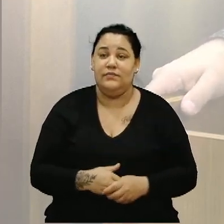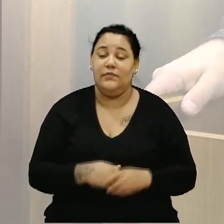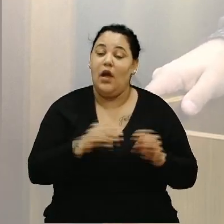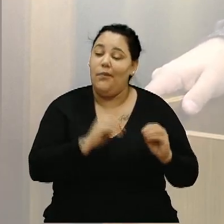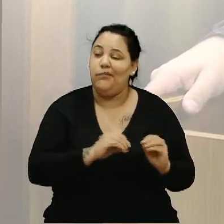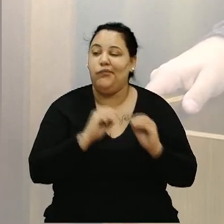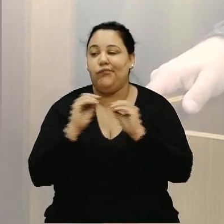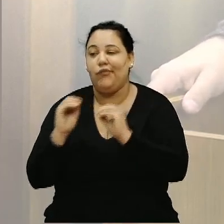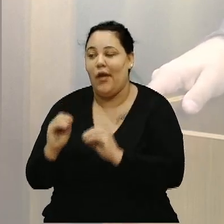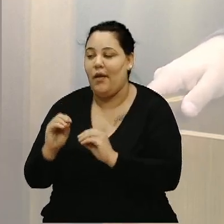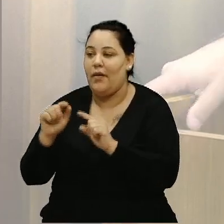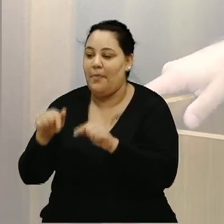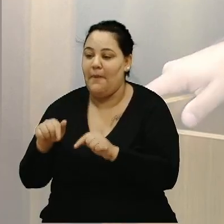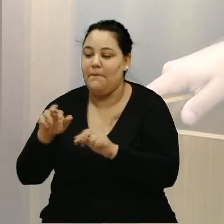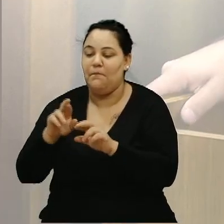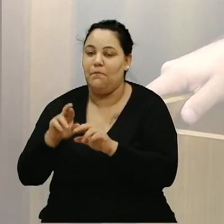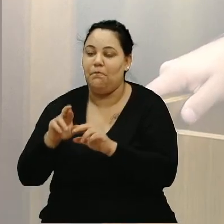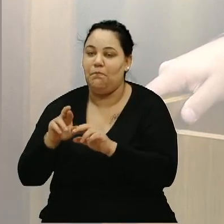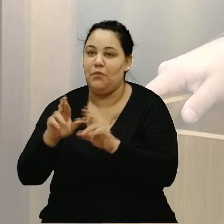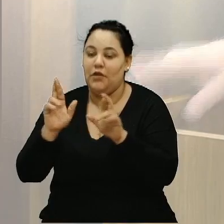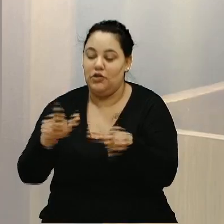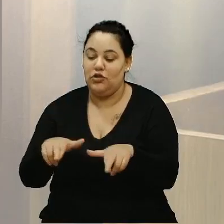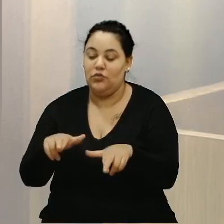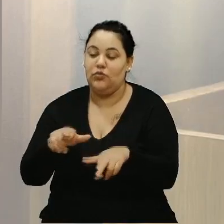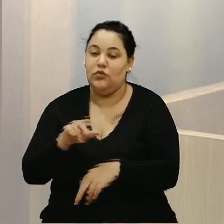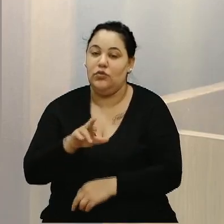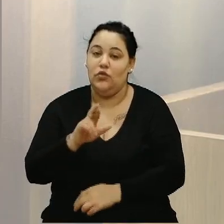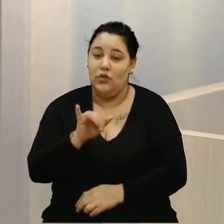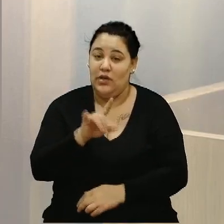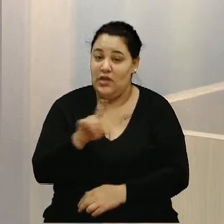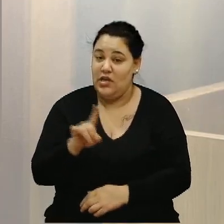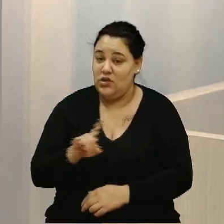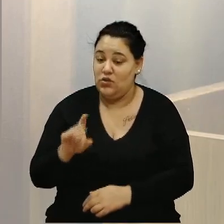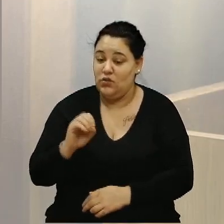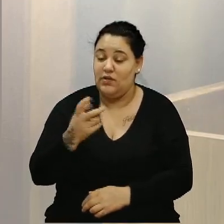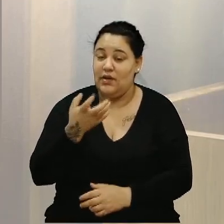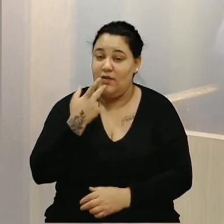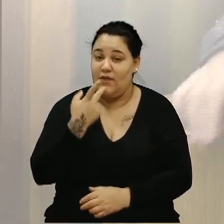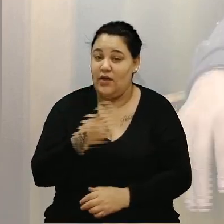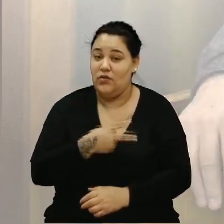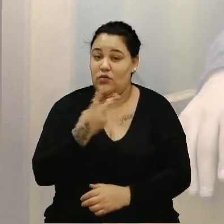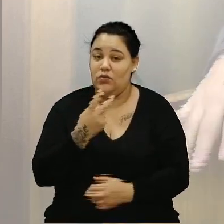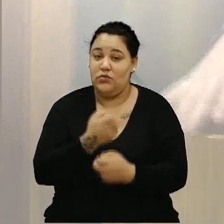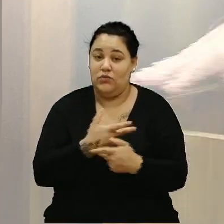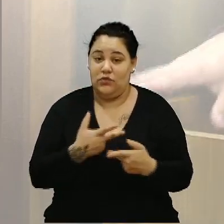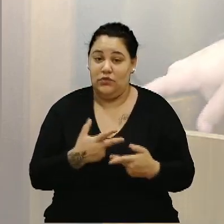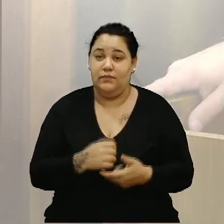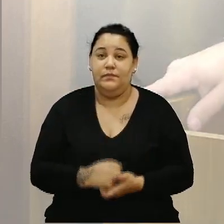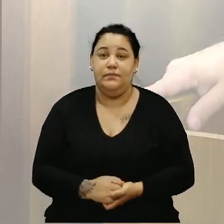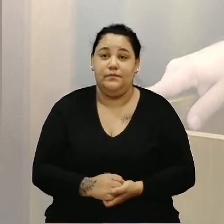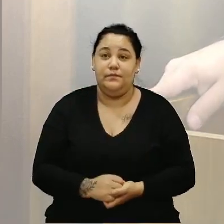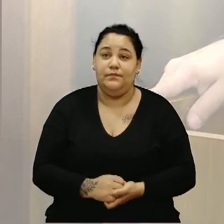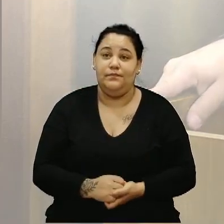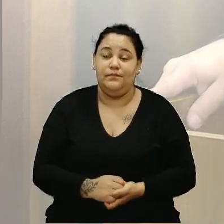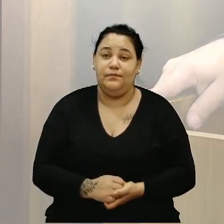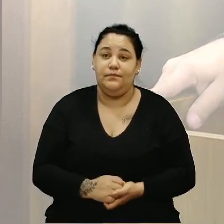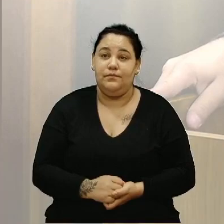Risso. E eu quero falar de duas situações que são